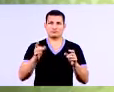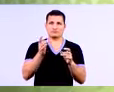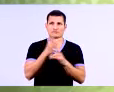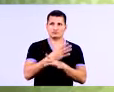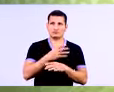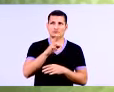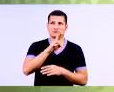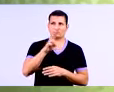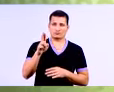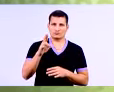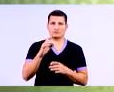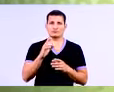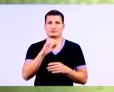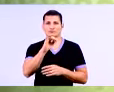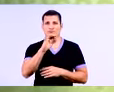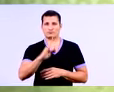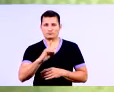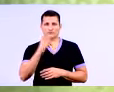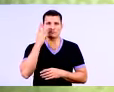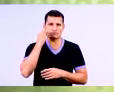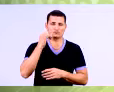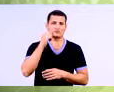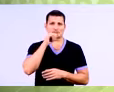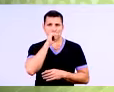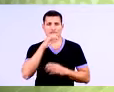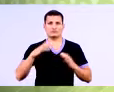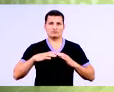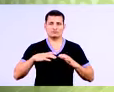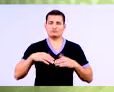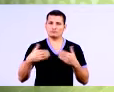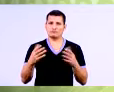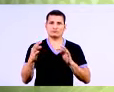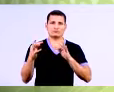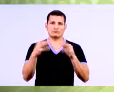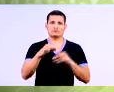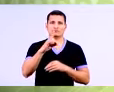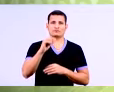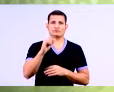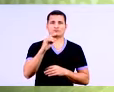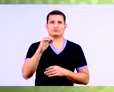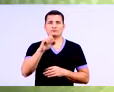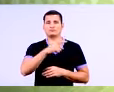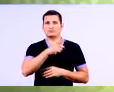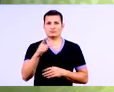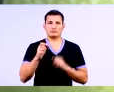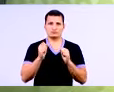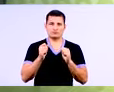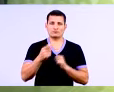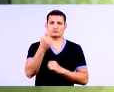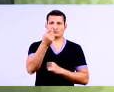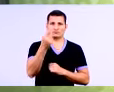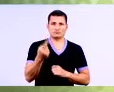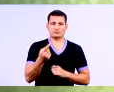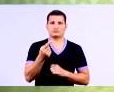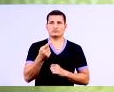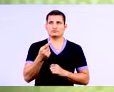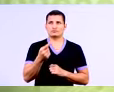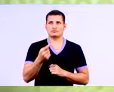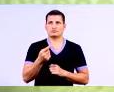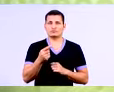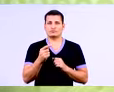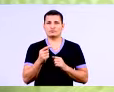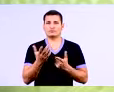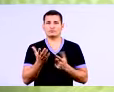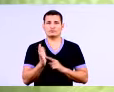nome, identificação, pai, mãe, cidade, enfim, todos os dados, vocês poderão obter cada um desses valores,